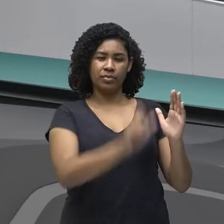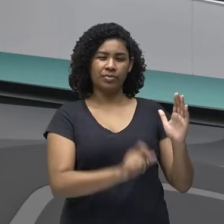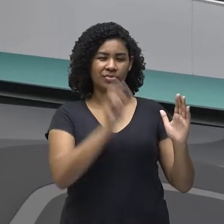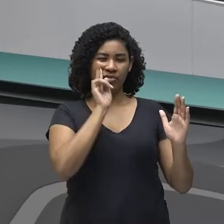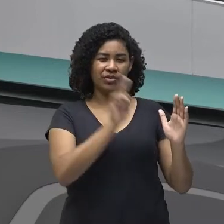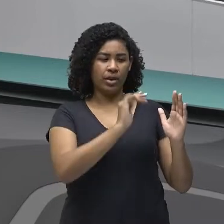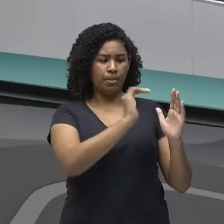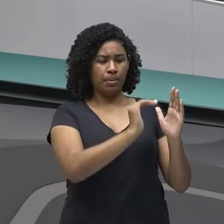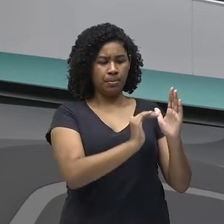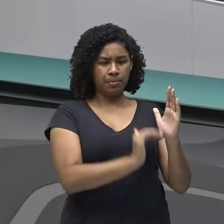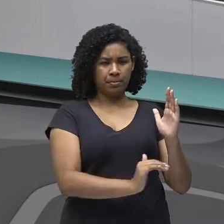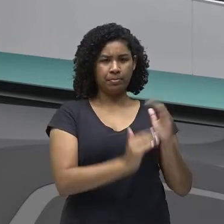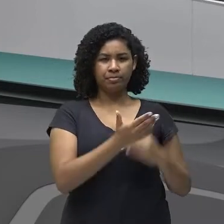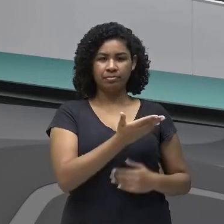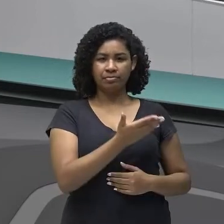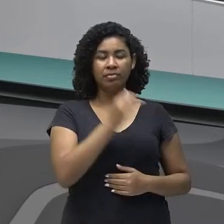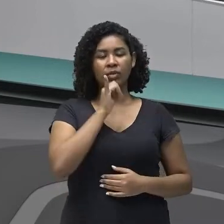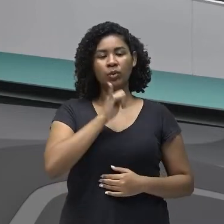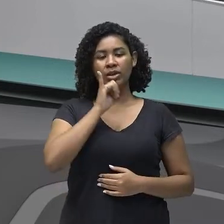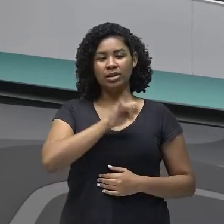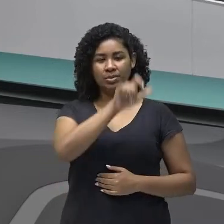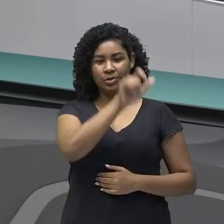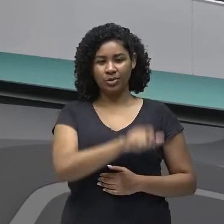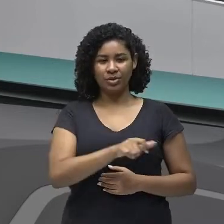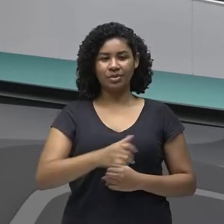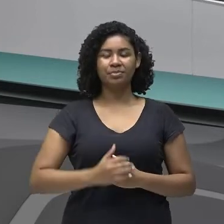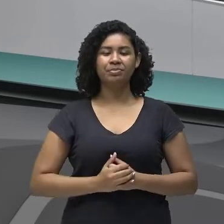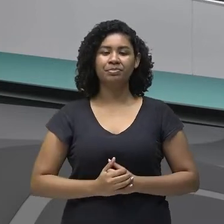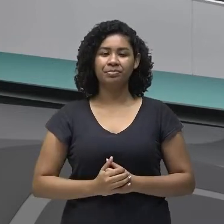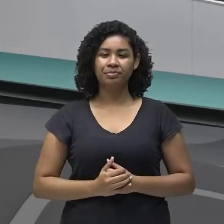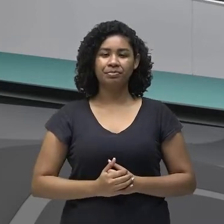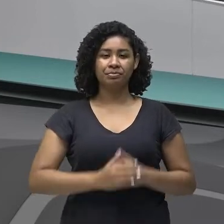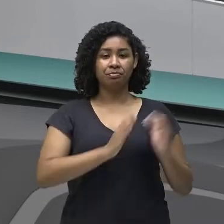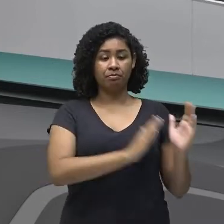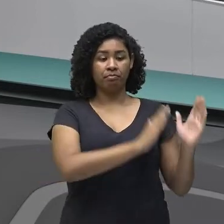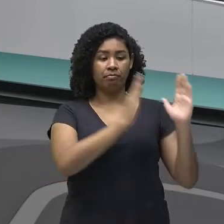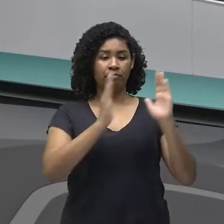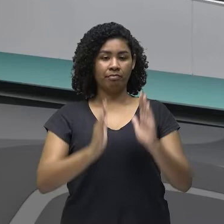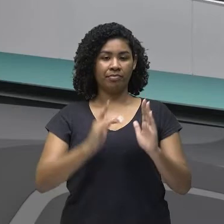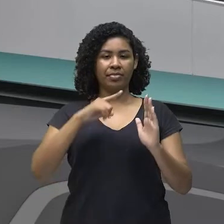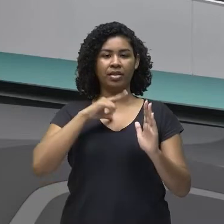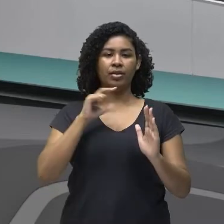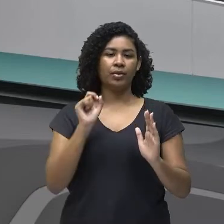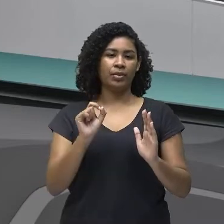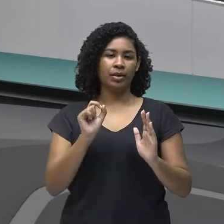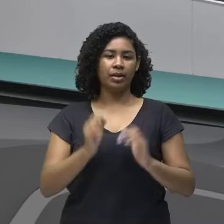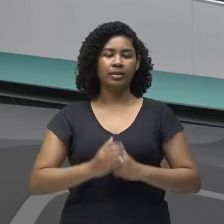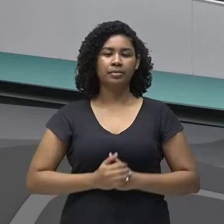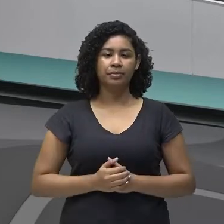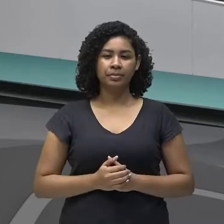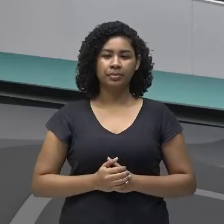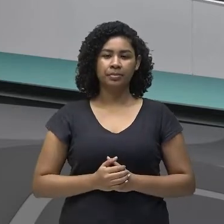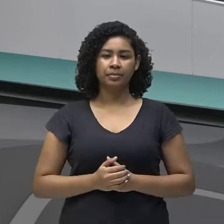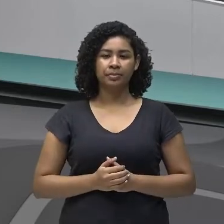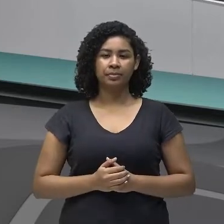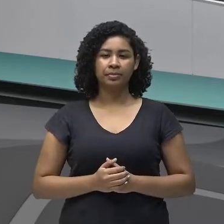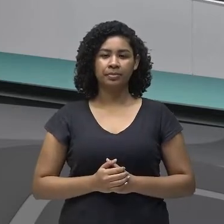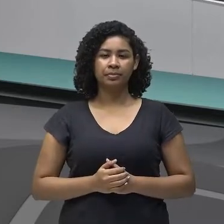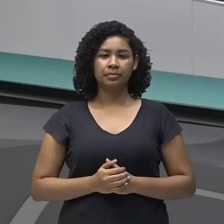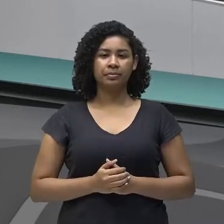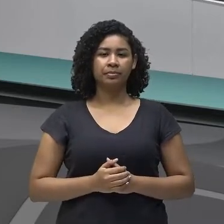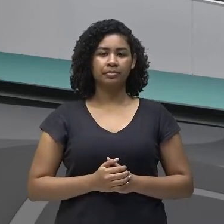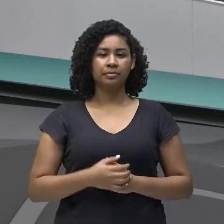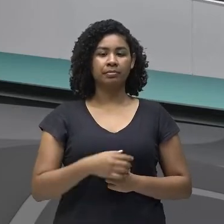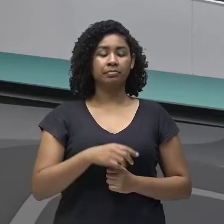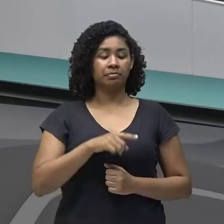os exemplos de sujeito, I, he, she, it. Depois nós vamos ver ali o past of verb to be, que no caso,